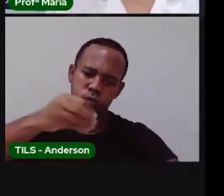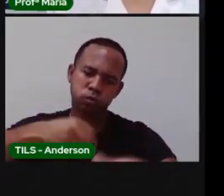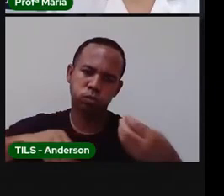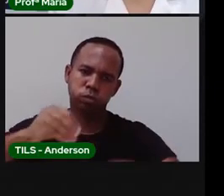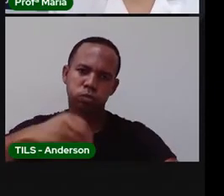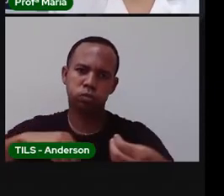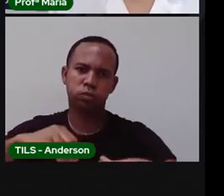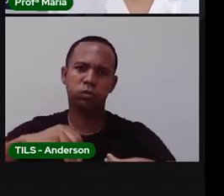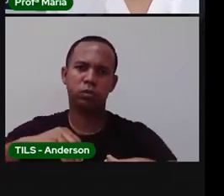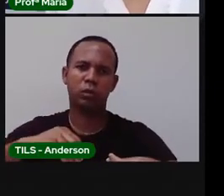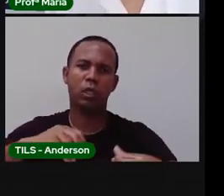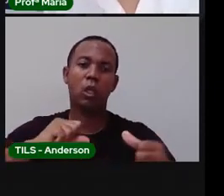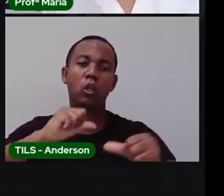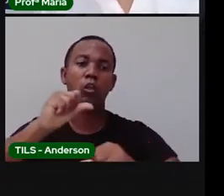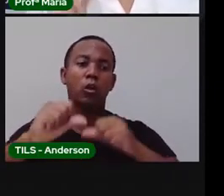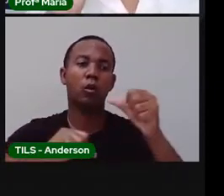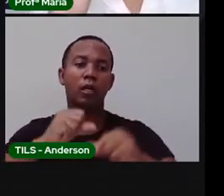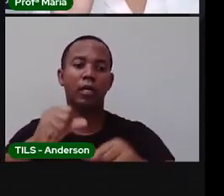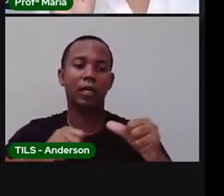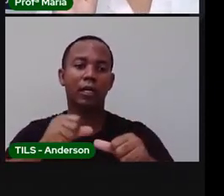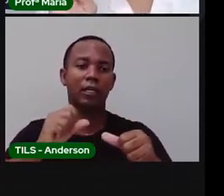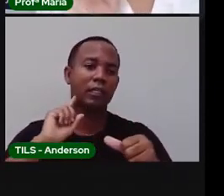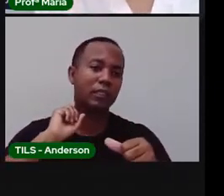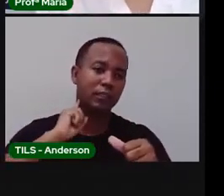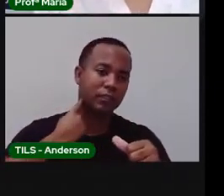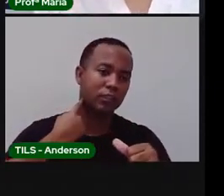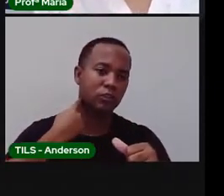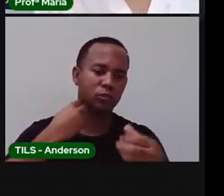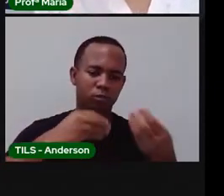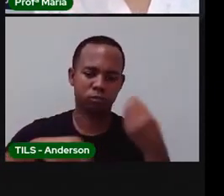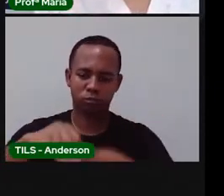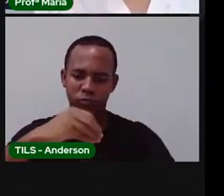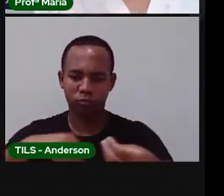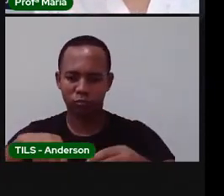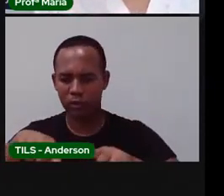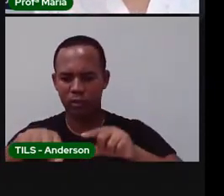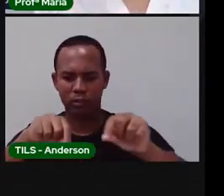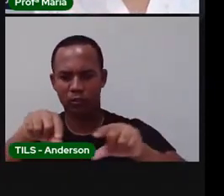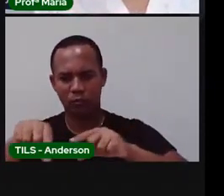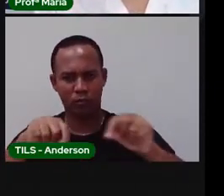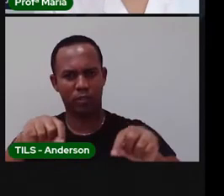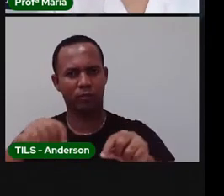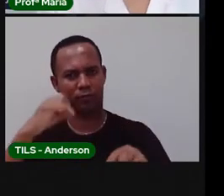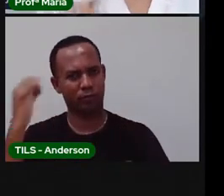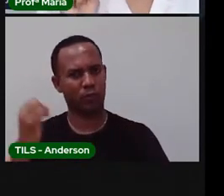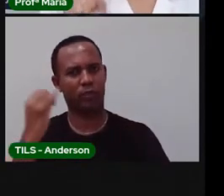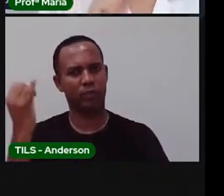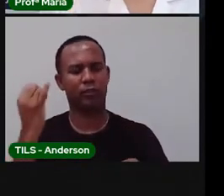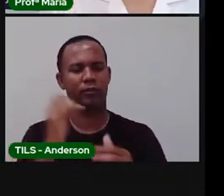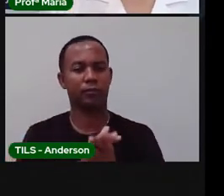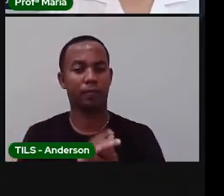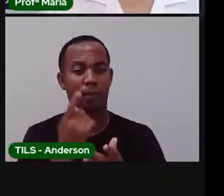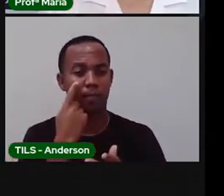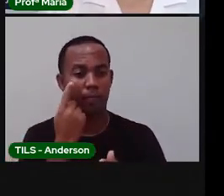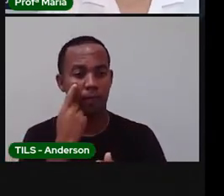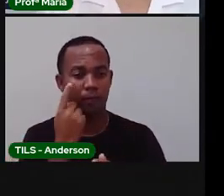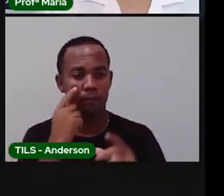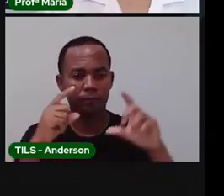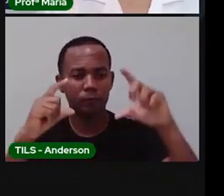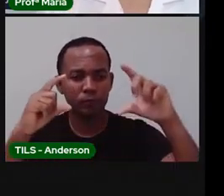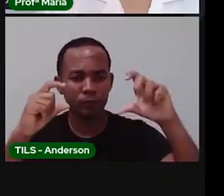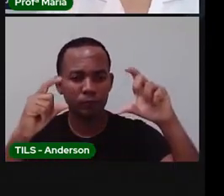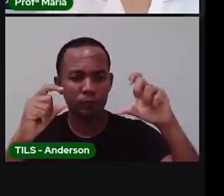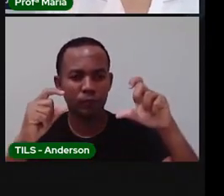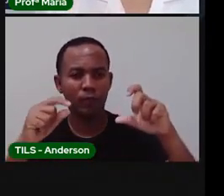de dar adeus ao lixo. Então, essa imagem que está aí, que a Pró colocou para vocês, isso aqui é muito comum aqui em